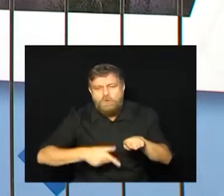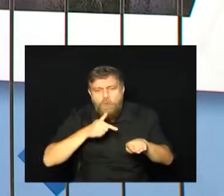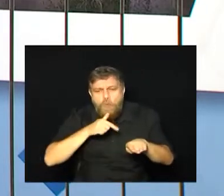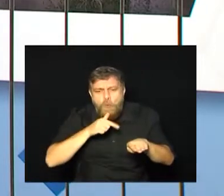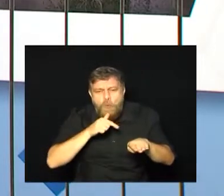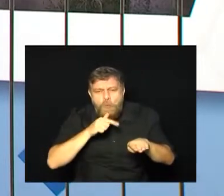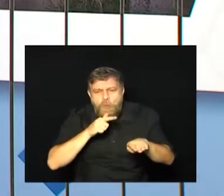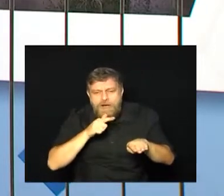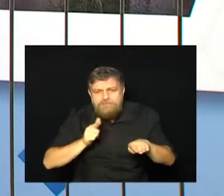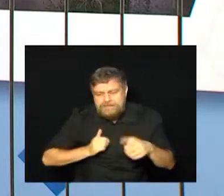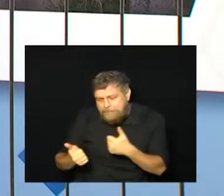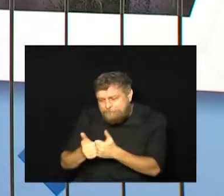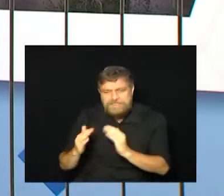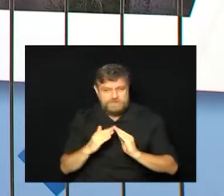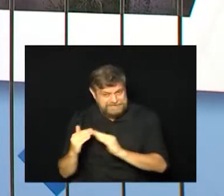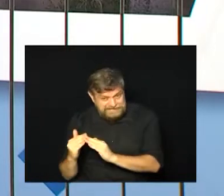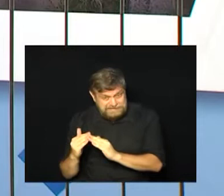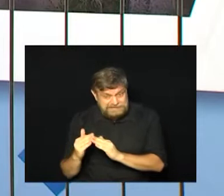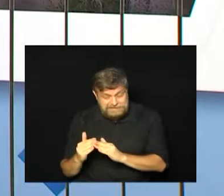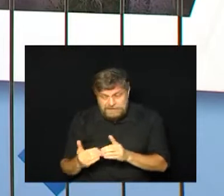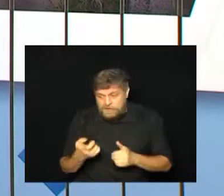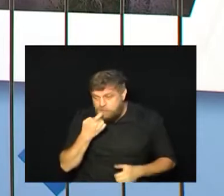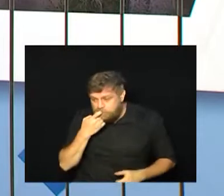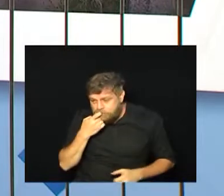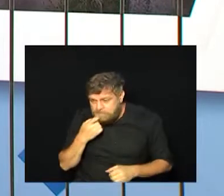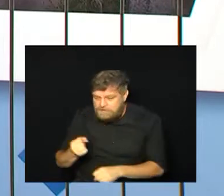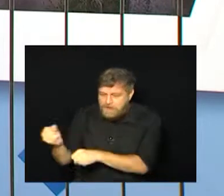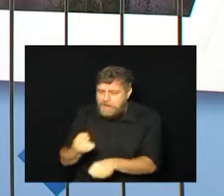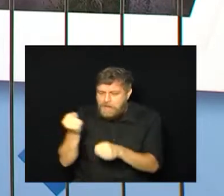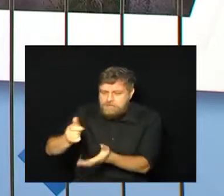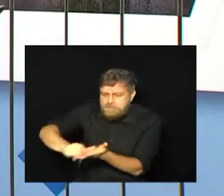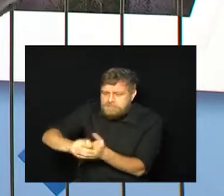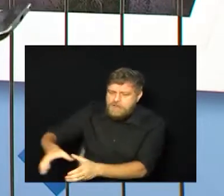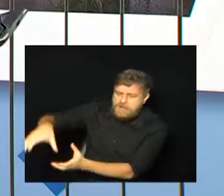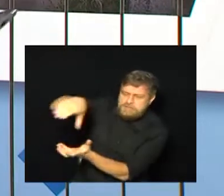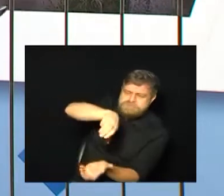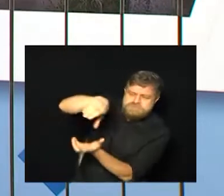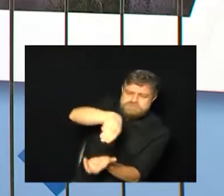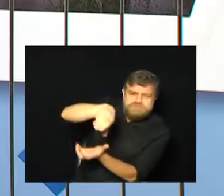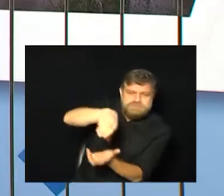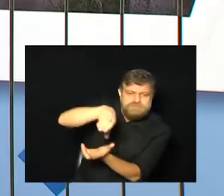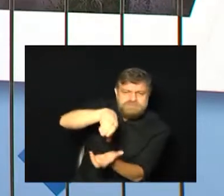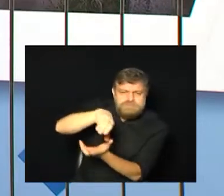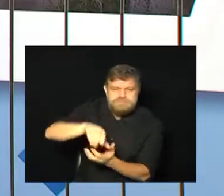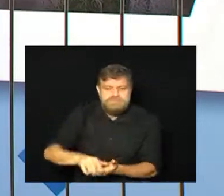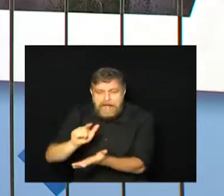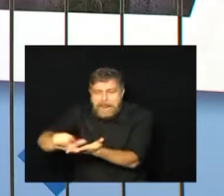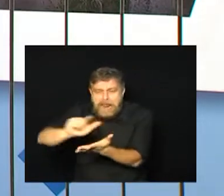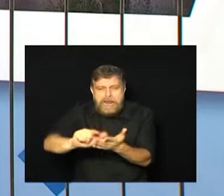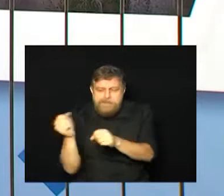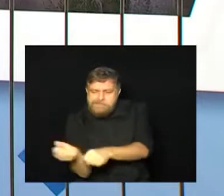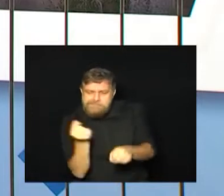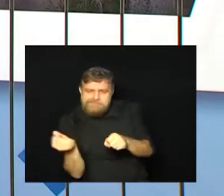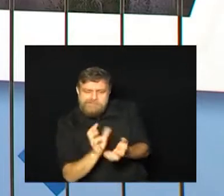quintal ou do lado da sua casa, pertinho de você, vai lá e limpa, não custa nada. Tira a água, joga fora, limpa esse local, coloca